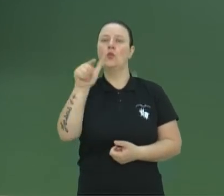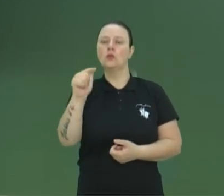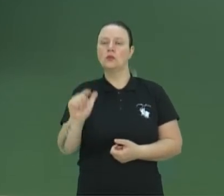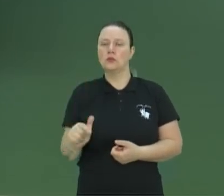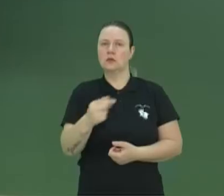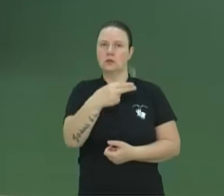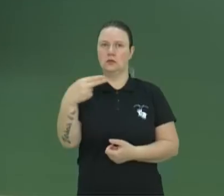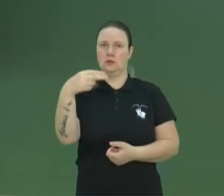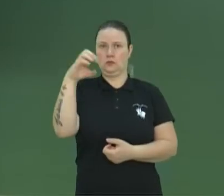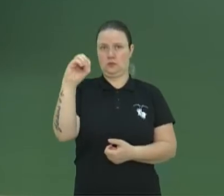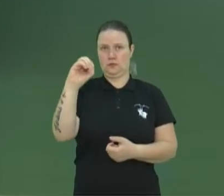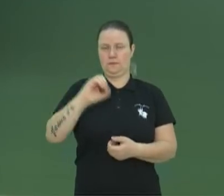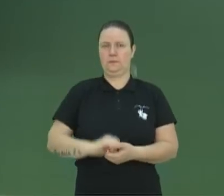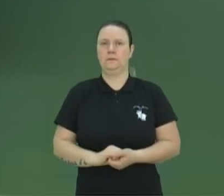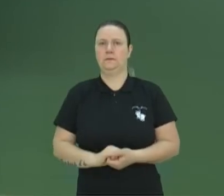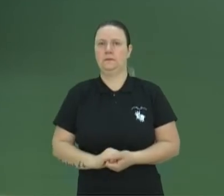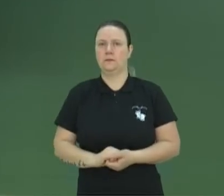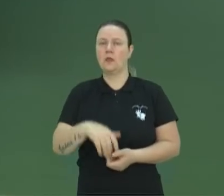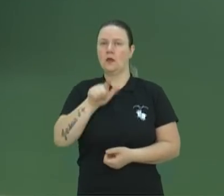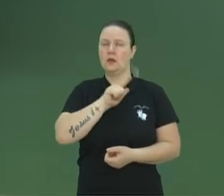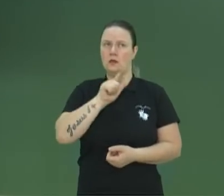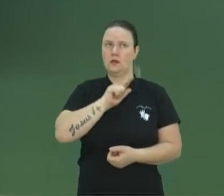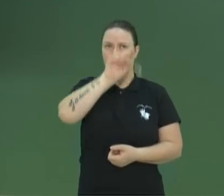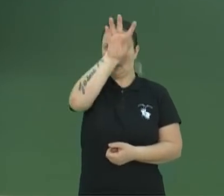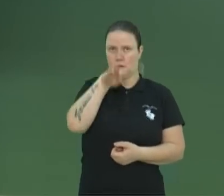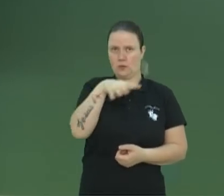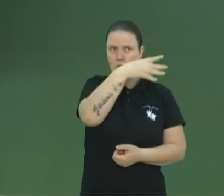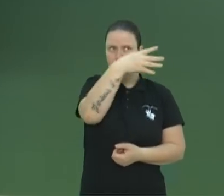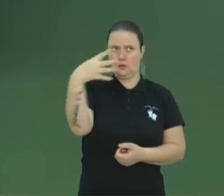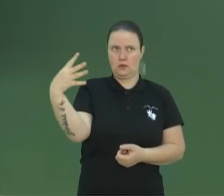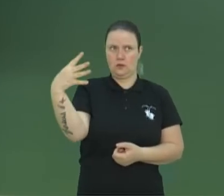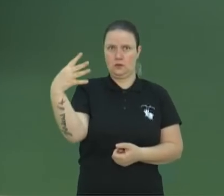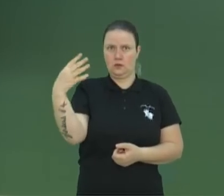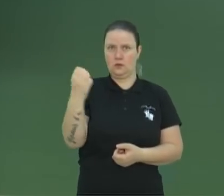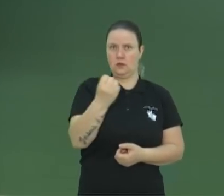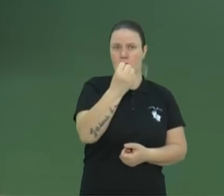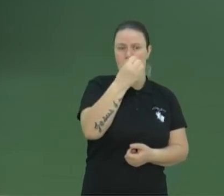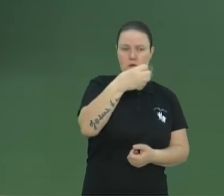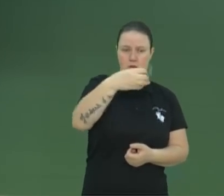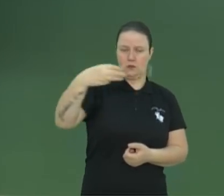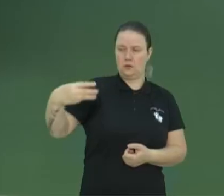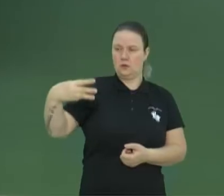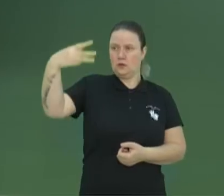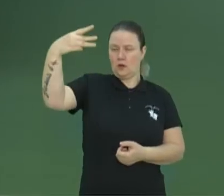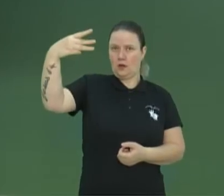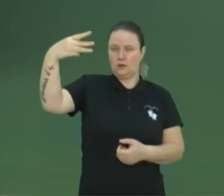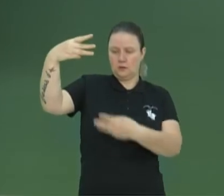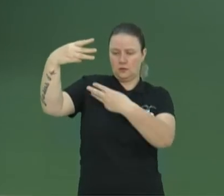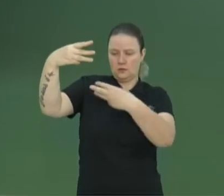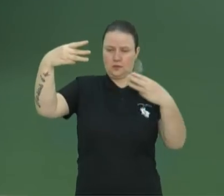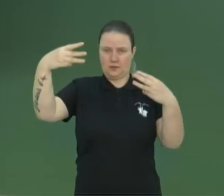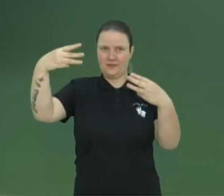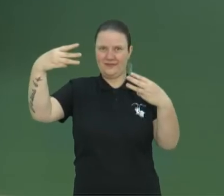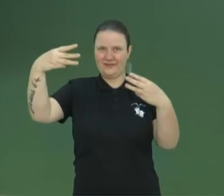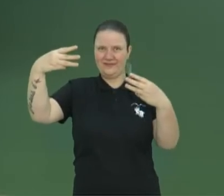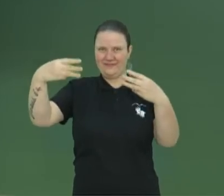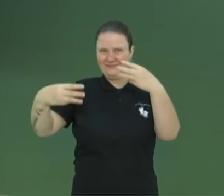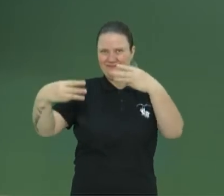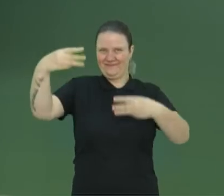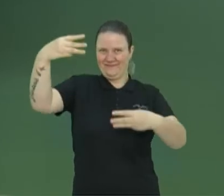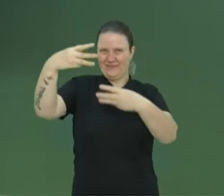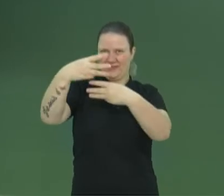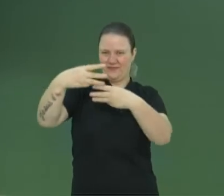Eu tenho uma matriz de ordem 3, né? Que tem aqui a minha diagonal principal. Outro detalhe importante, lembrar da matriz